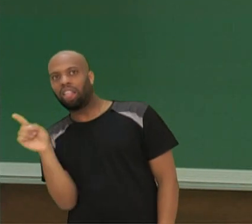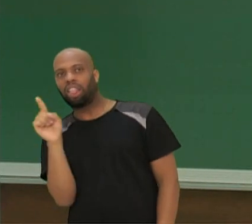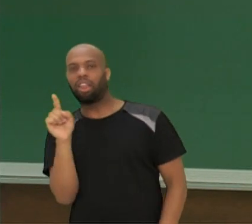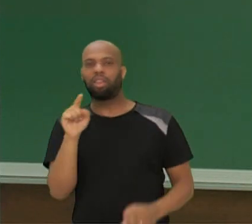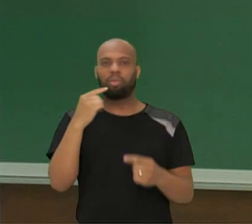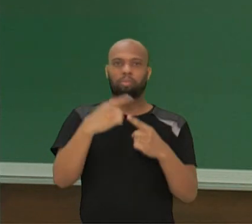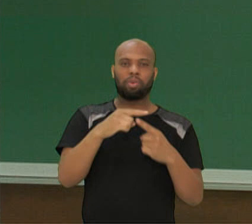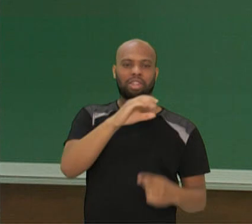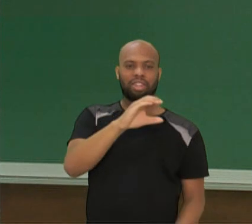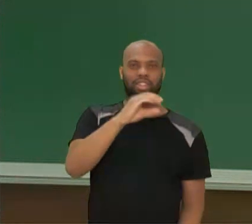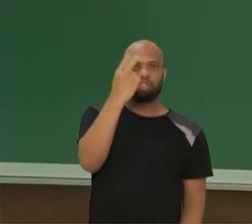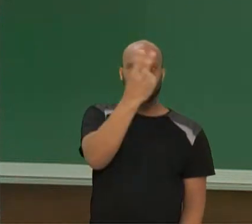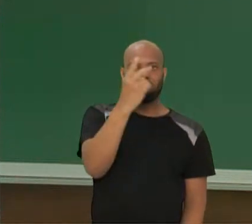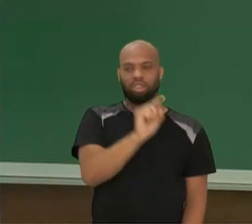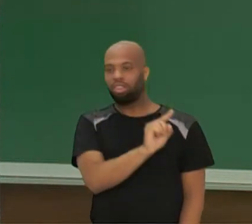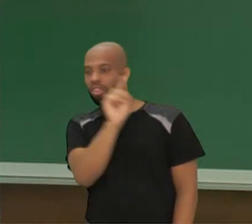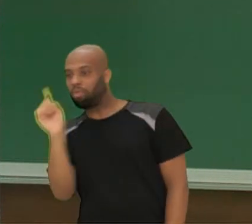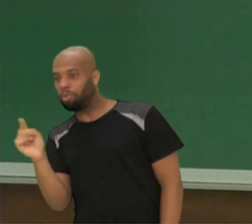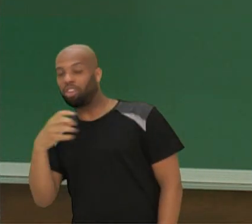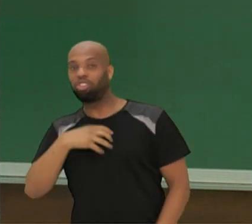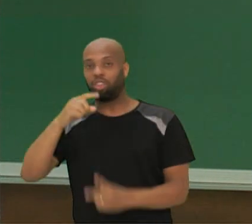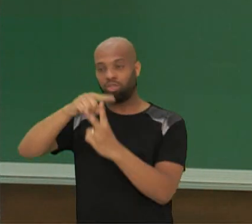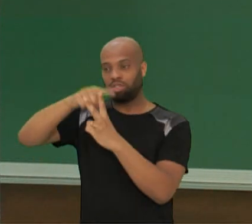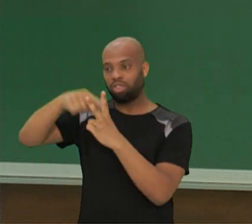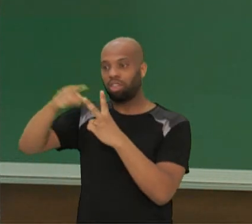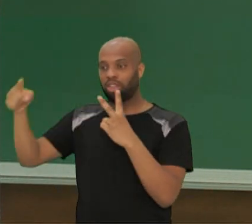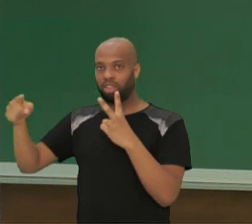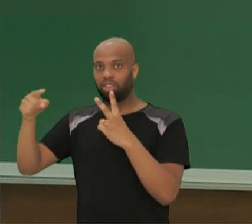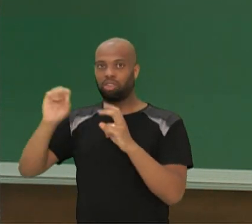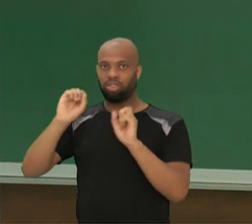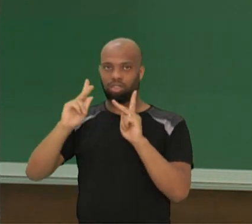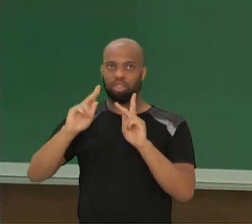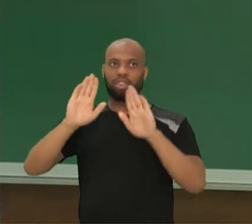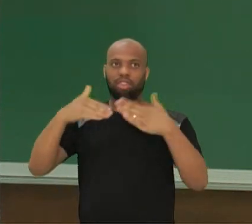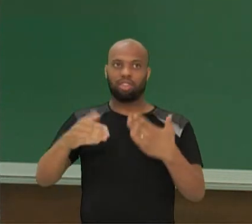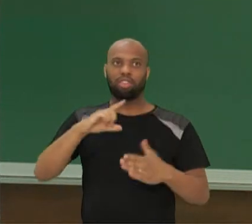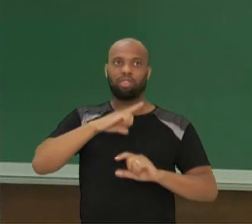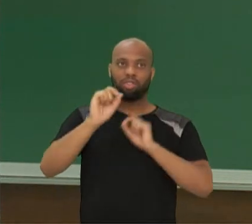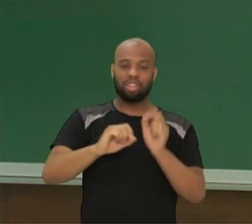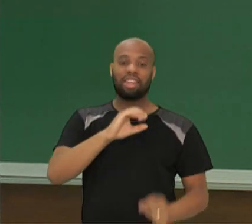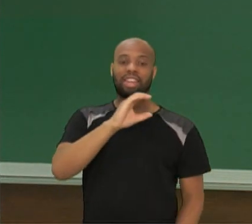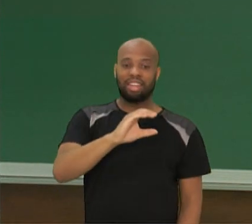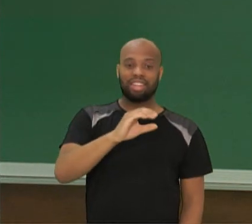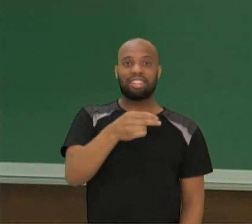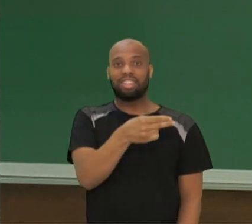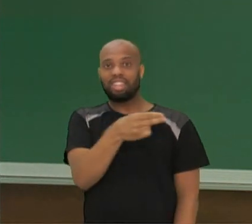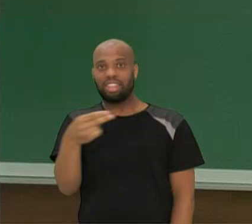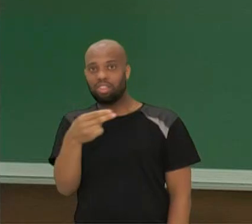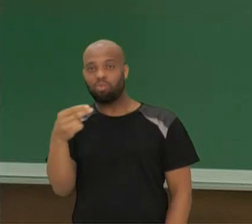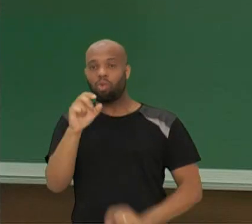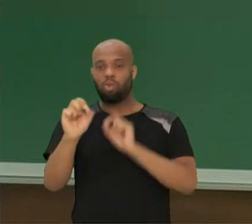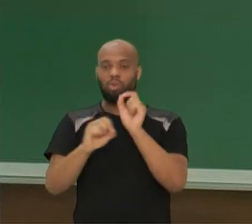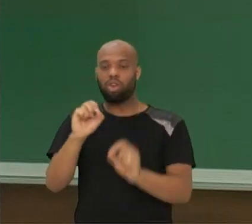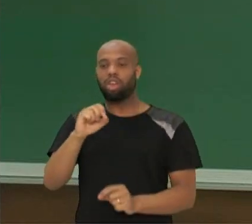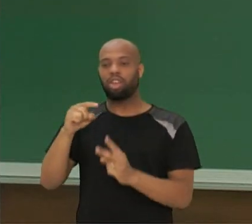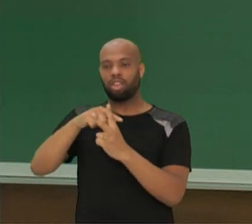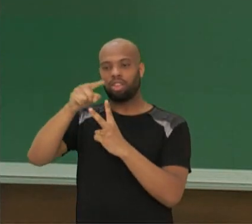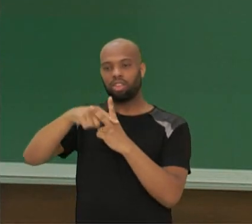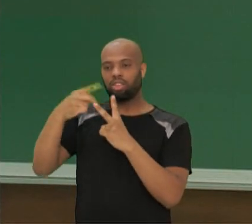ele passa na forma de raiz quadrada para outro membro, então C vale raiz quadrada de 25, que